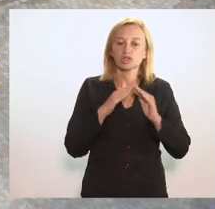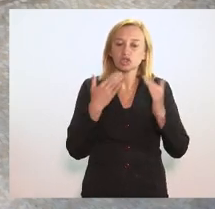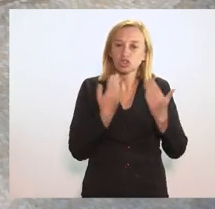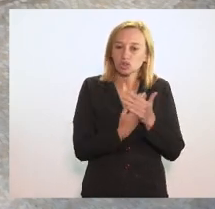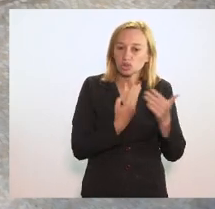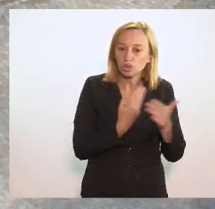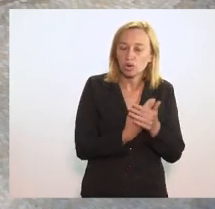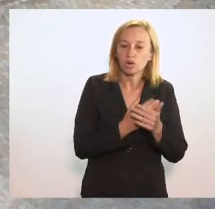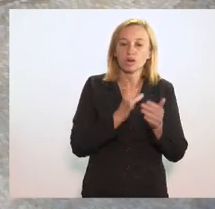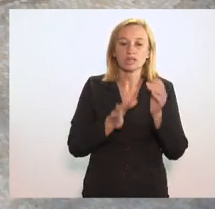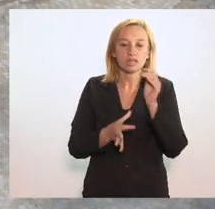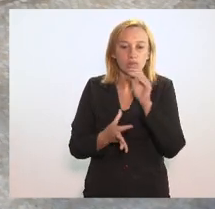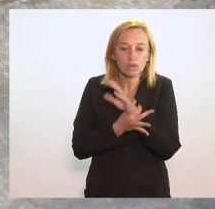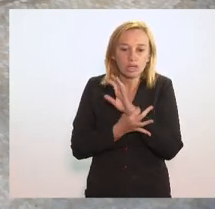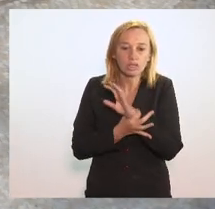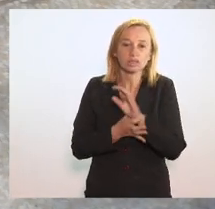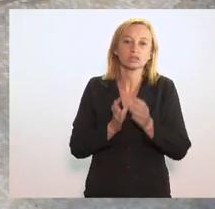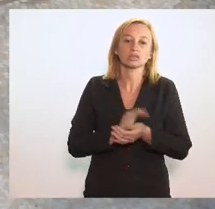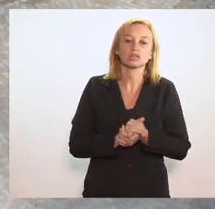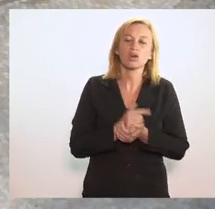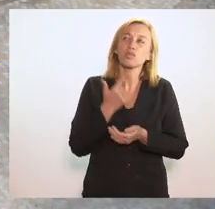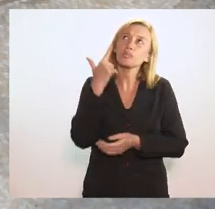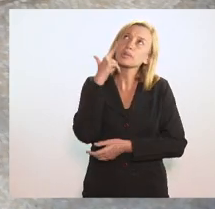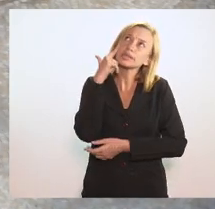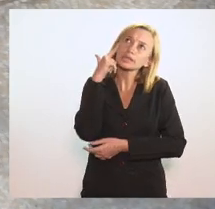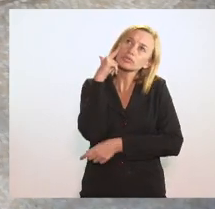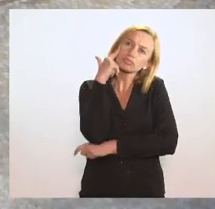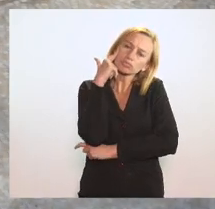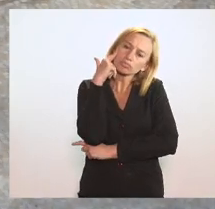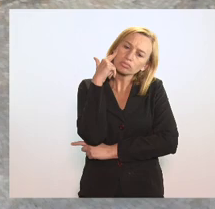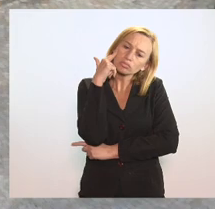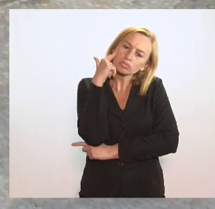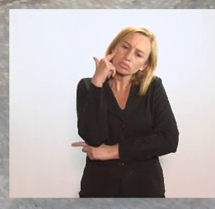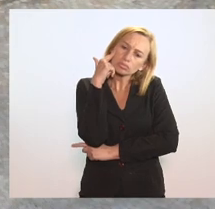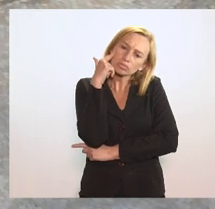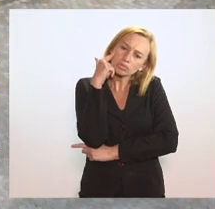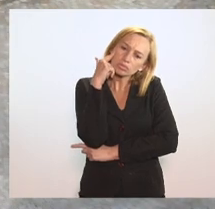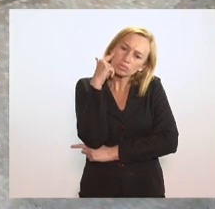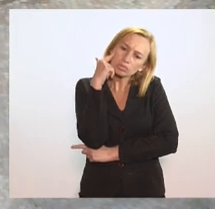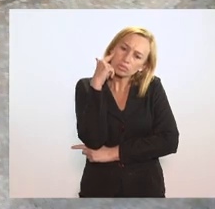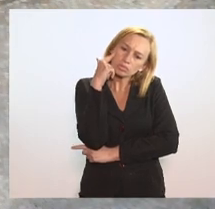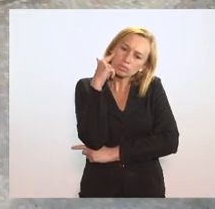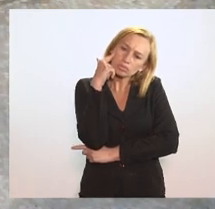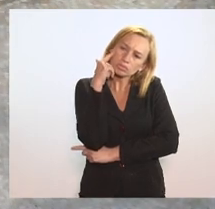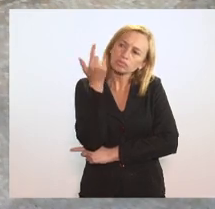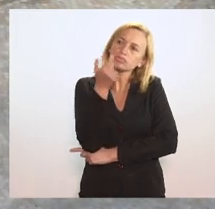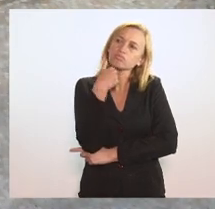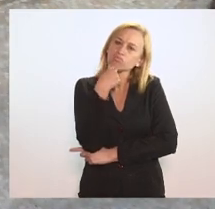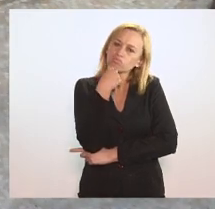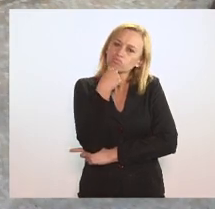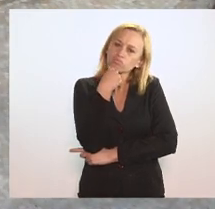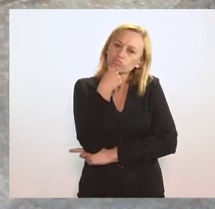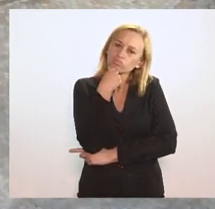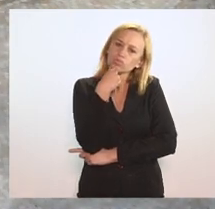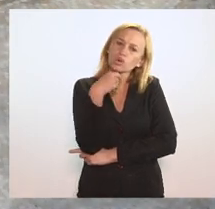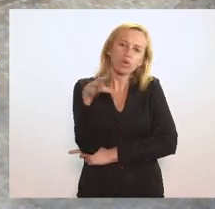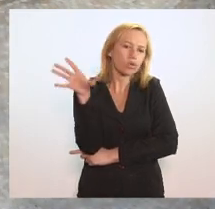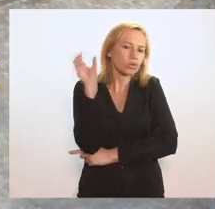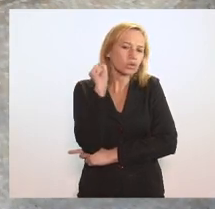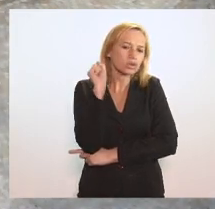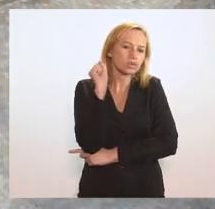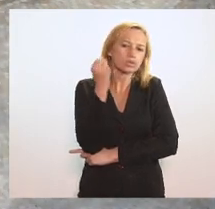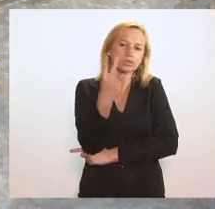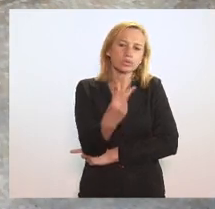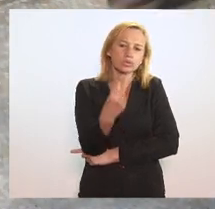de proteção, eu fico pensando, eu rodei vários municípios escutando a